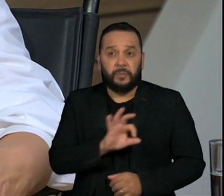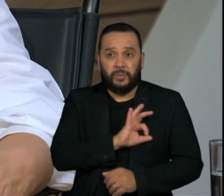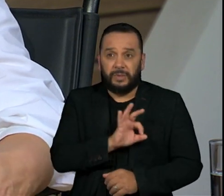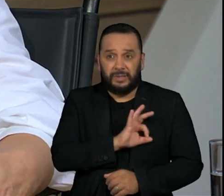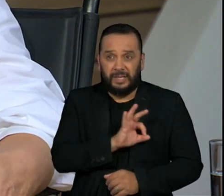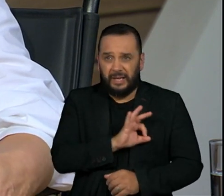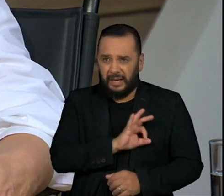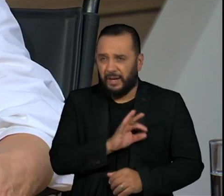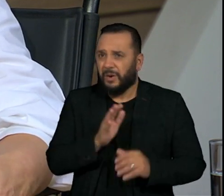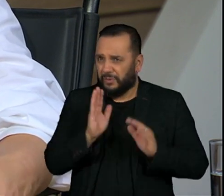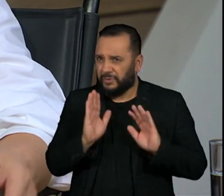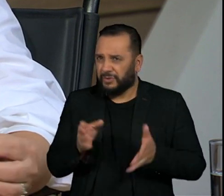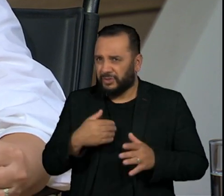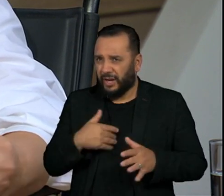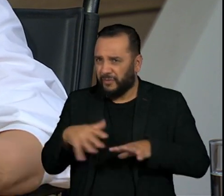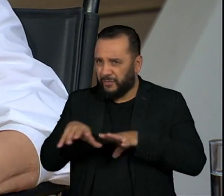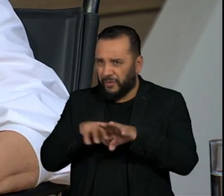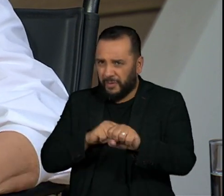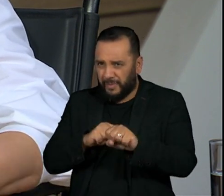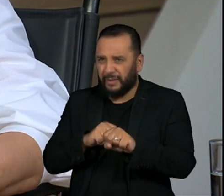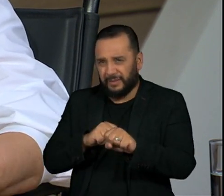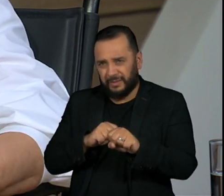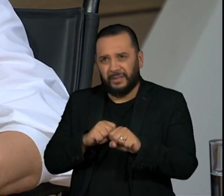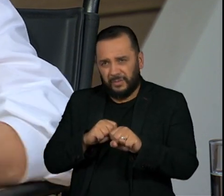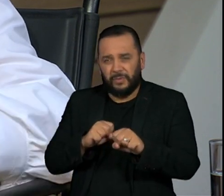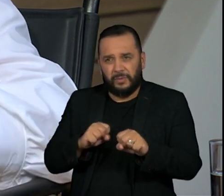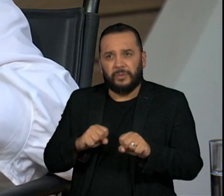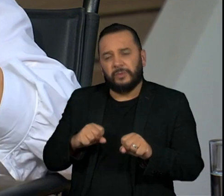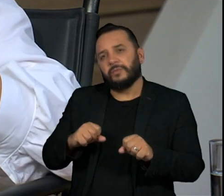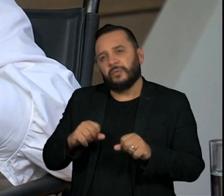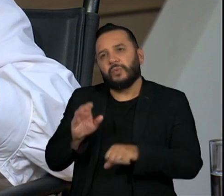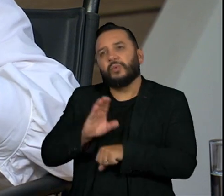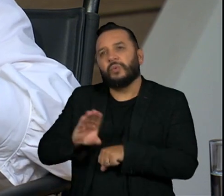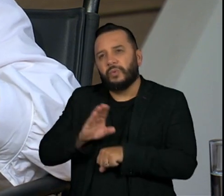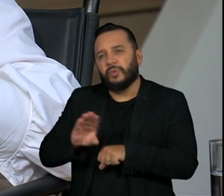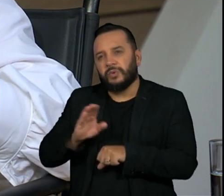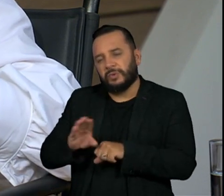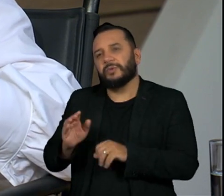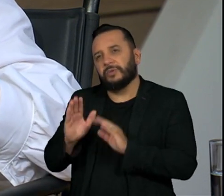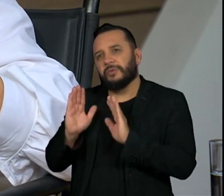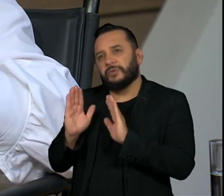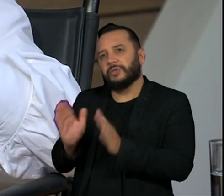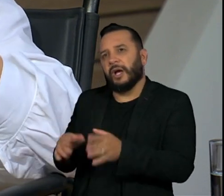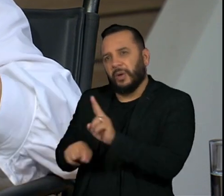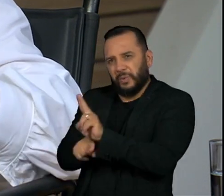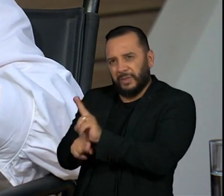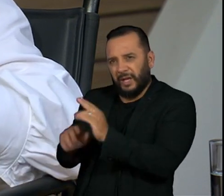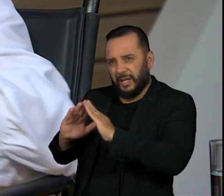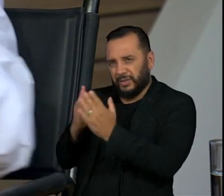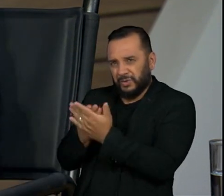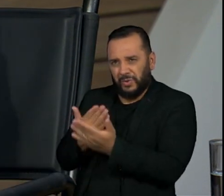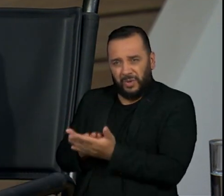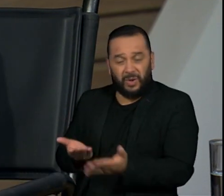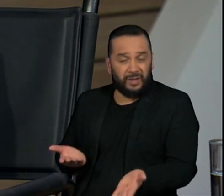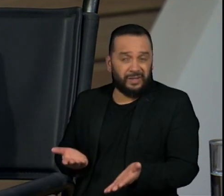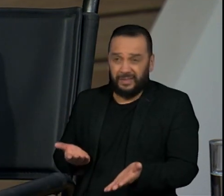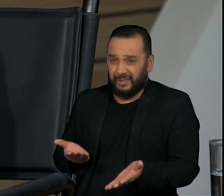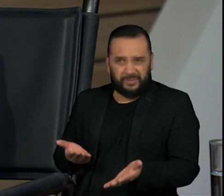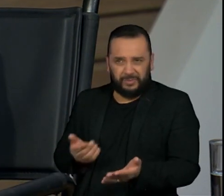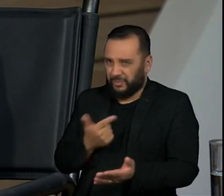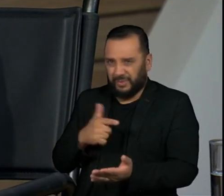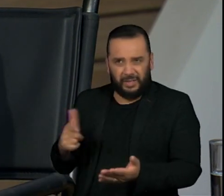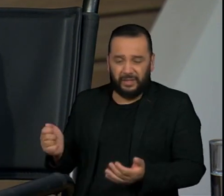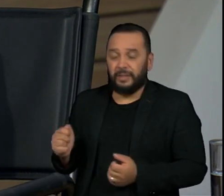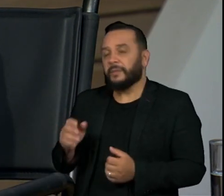para estar dentro de escolas, né? Se você observar, se o meu filho estiver caminhando numa calçada, que é branco, e um outro